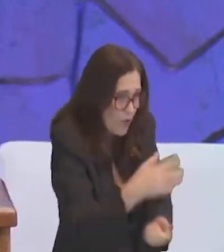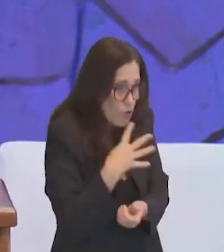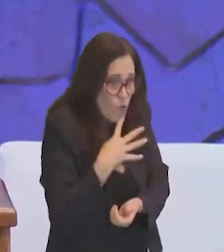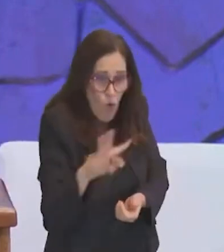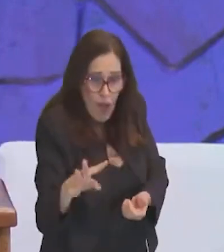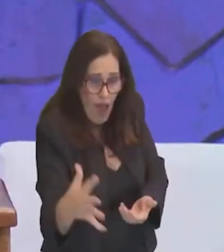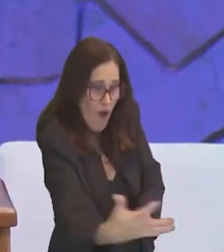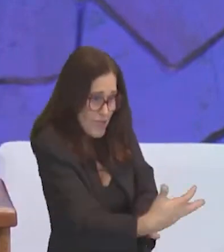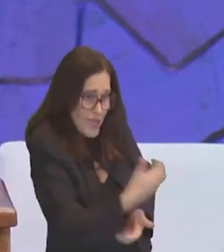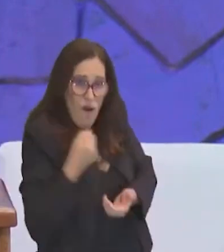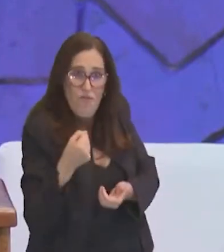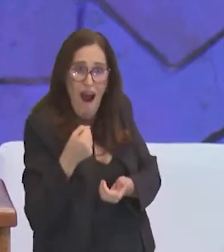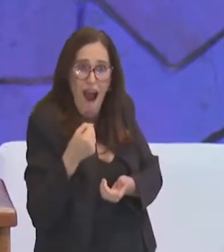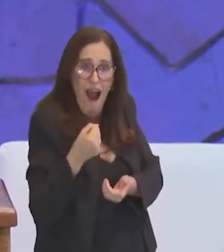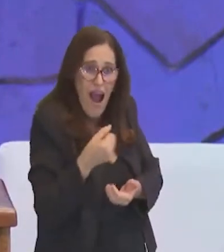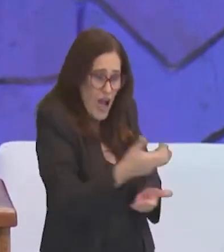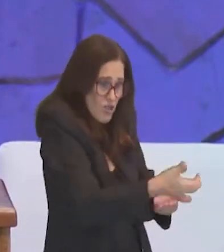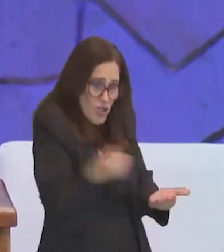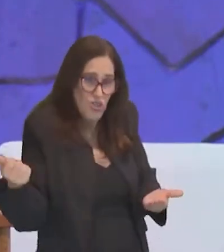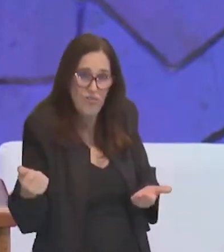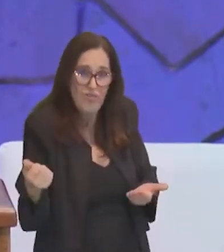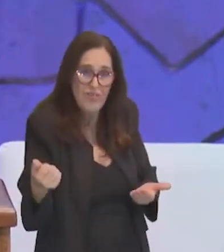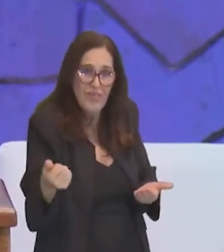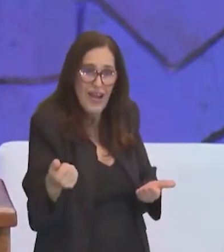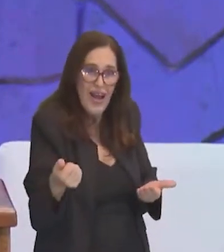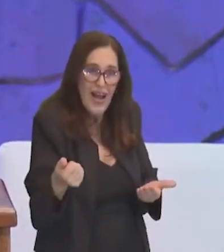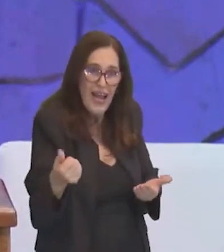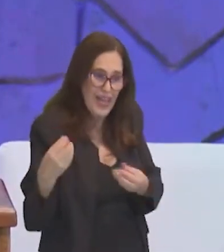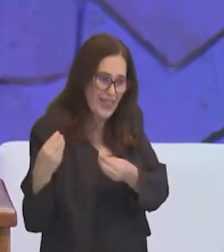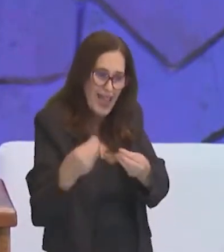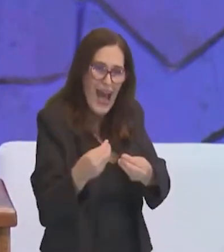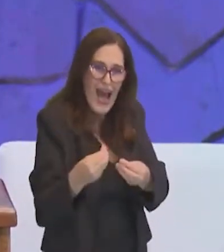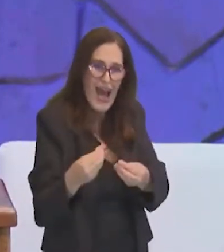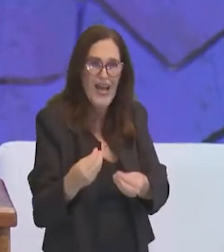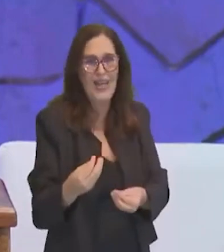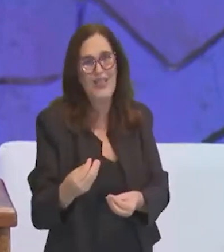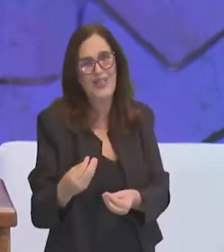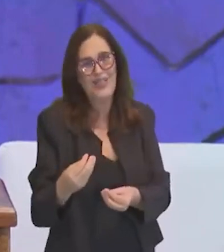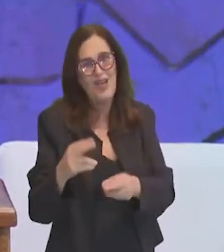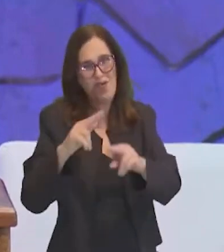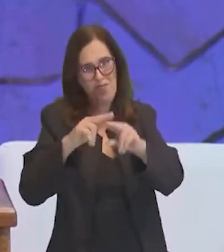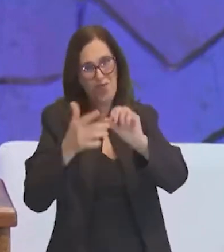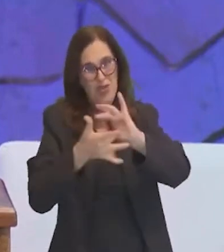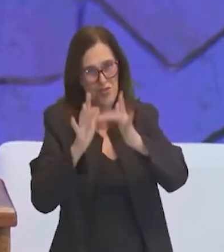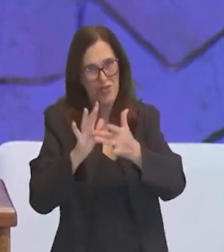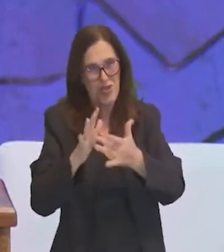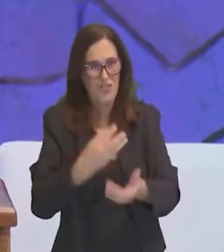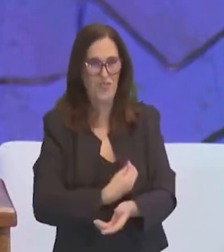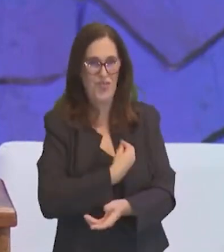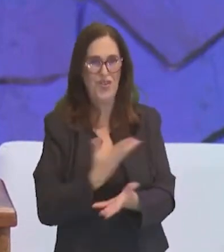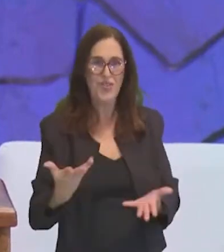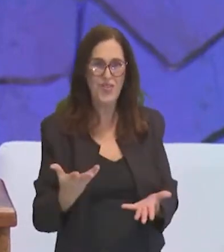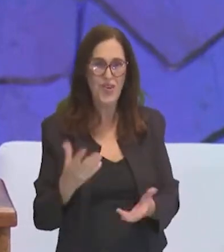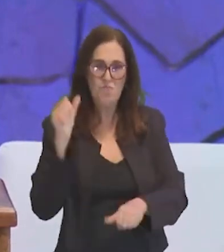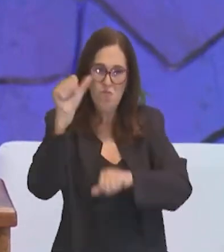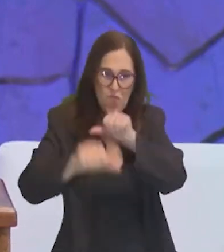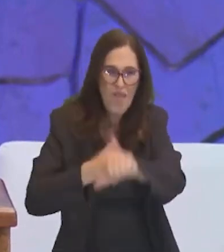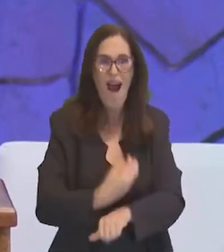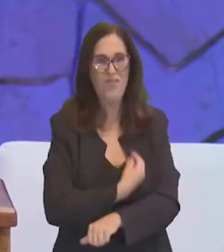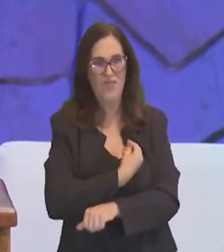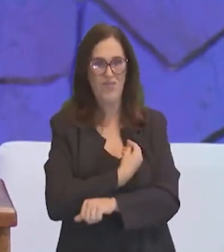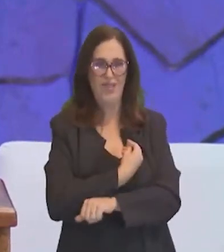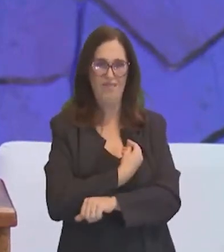de resgatá-lo, de tirá-lo da lama, e de aproximar essa pessoa de Deus.